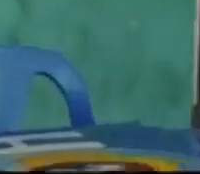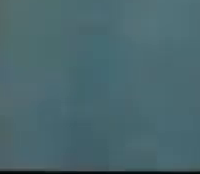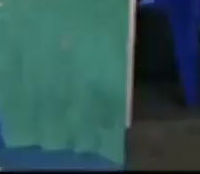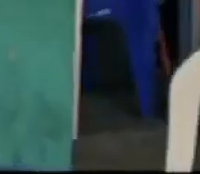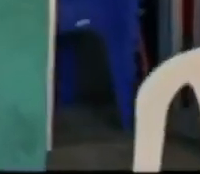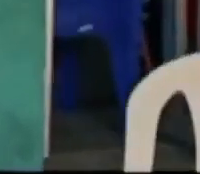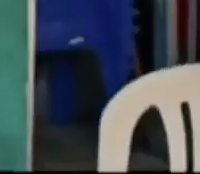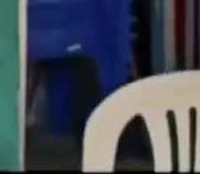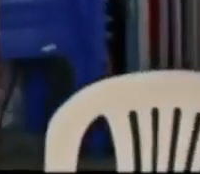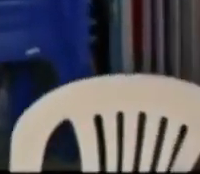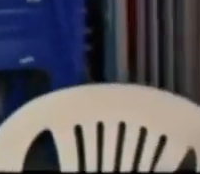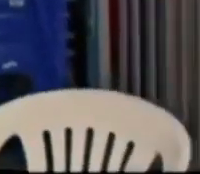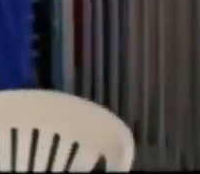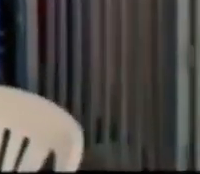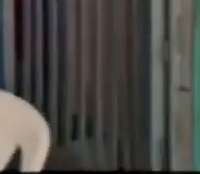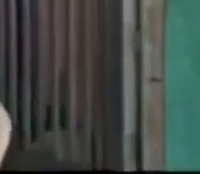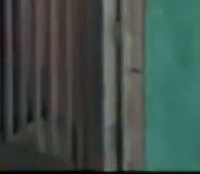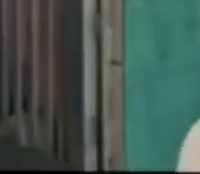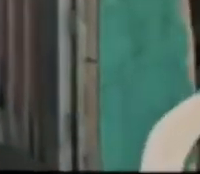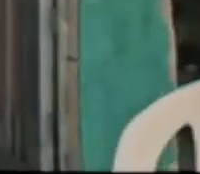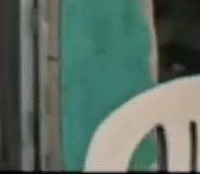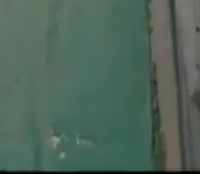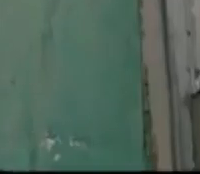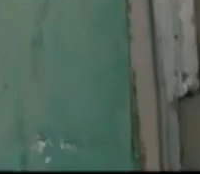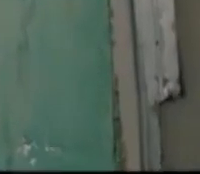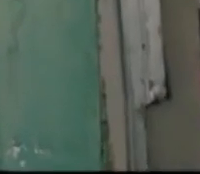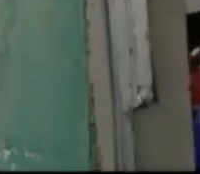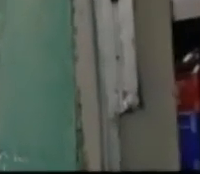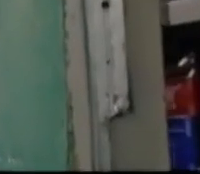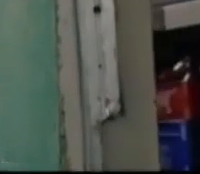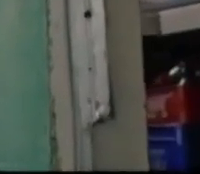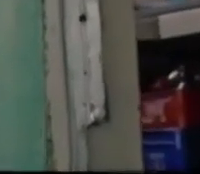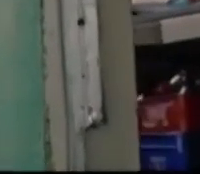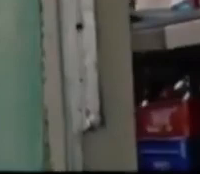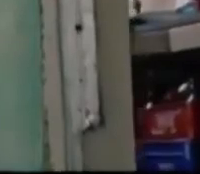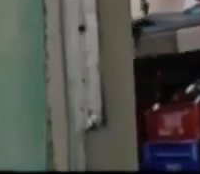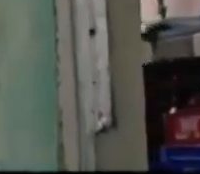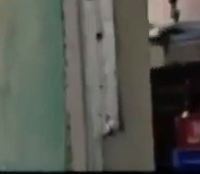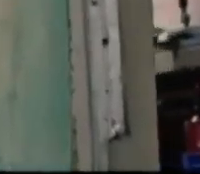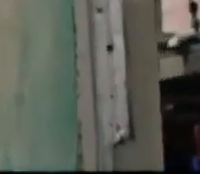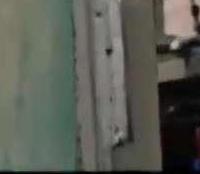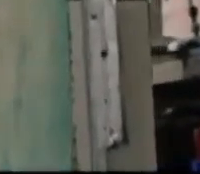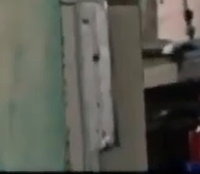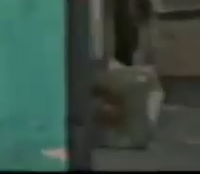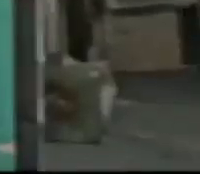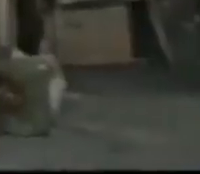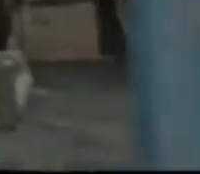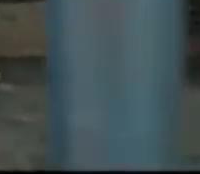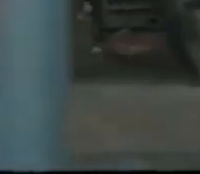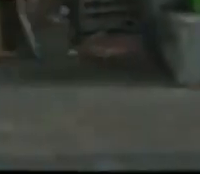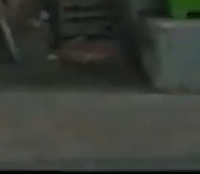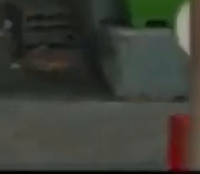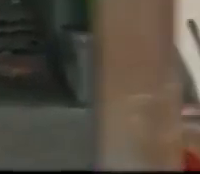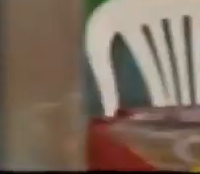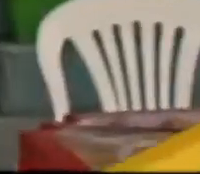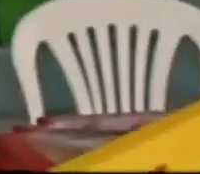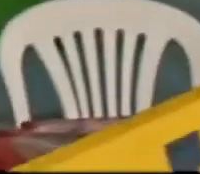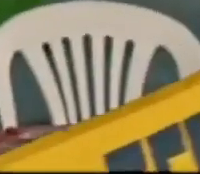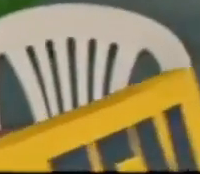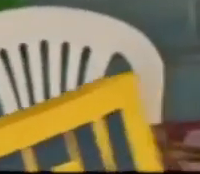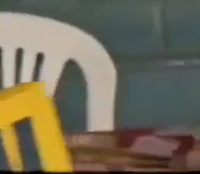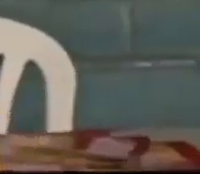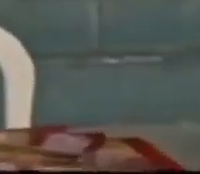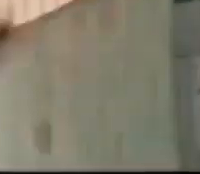Quero ver aqui no baile, aqui no baile, aqui no baile. Quero